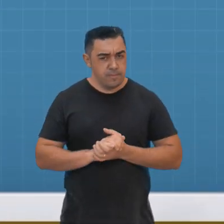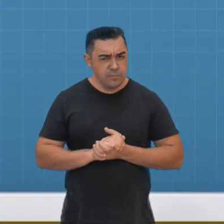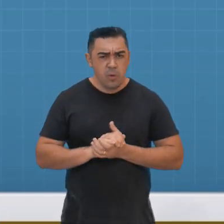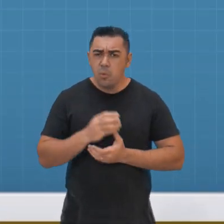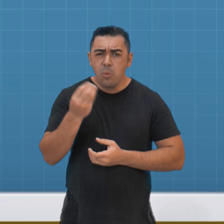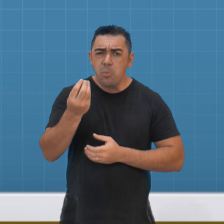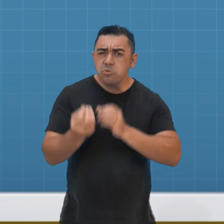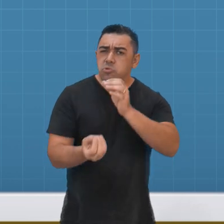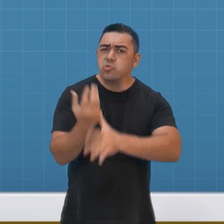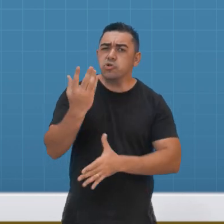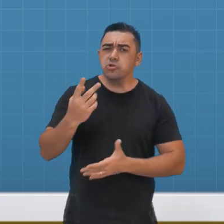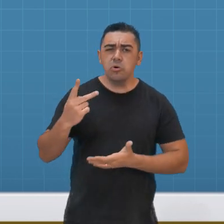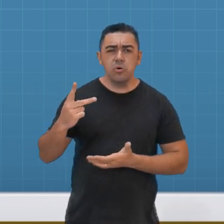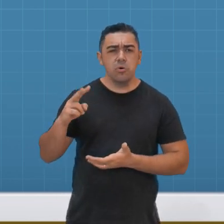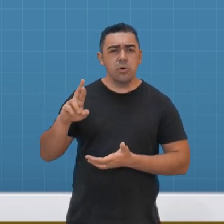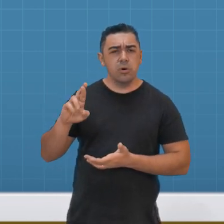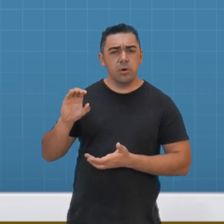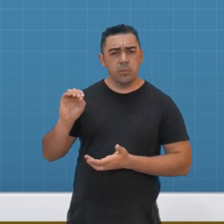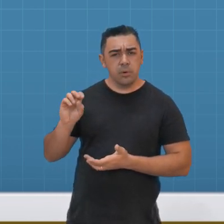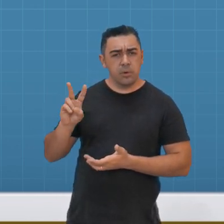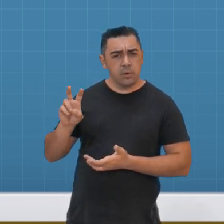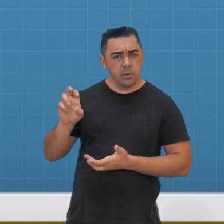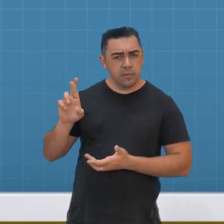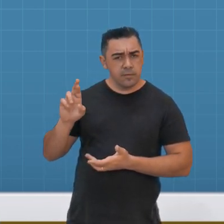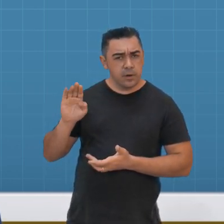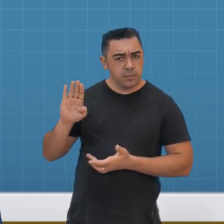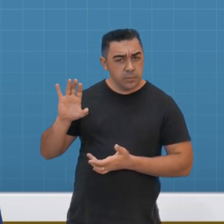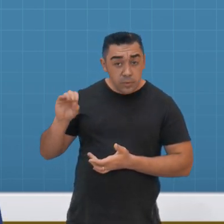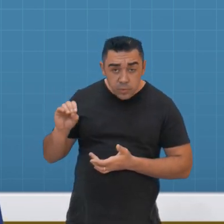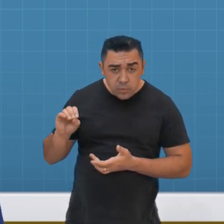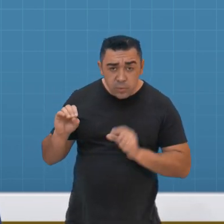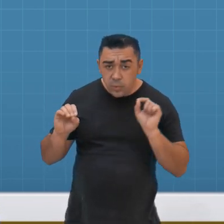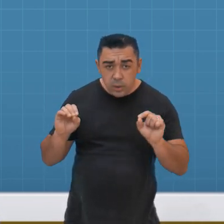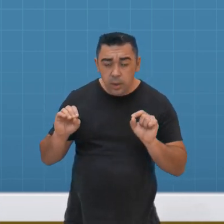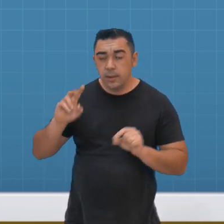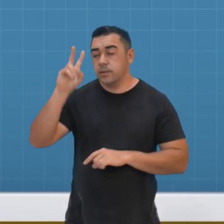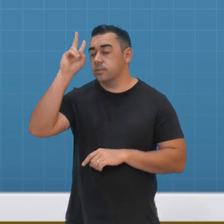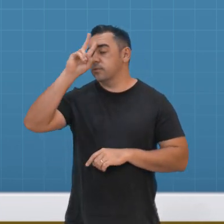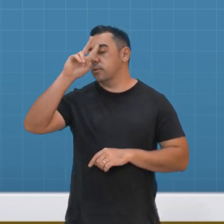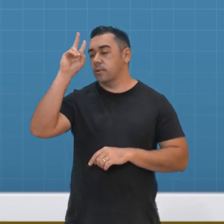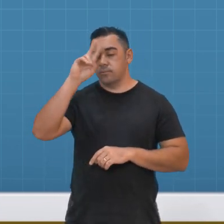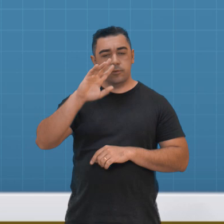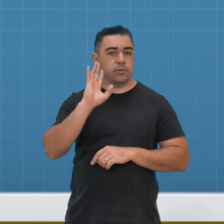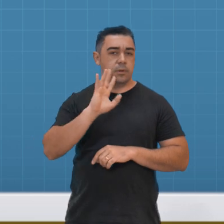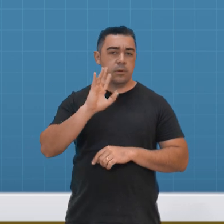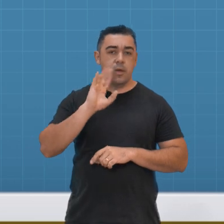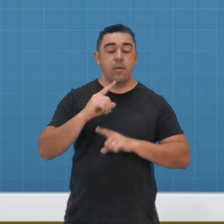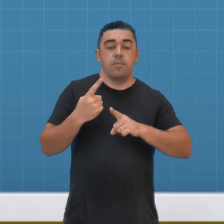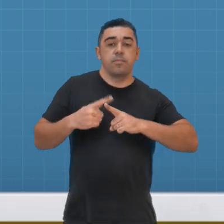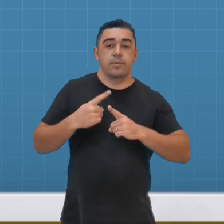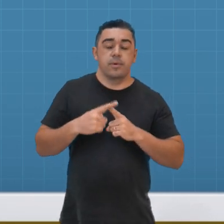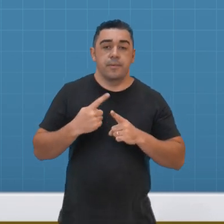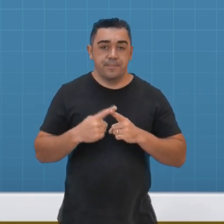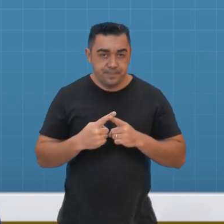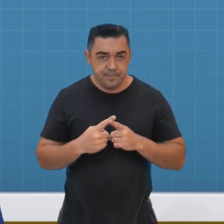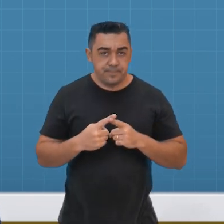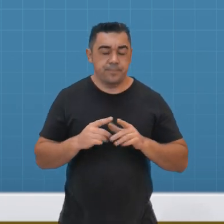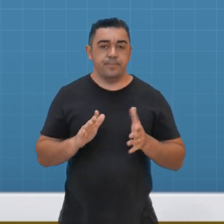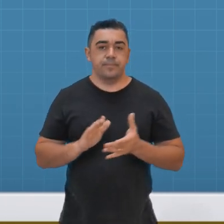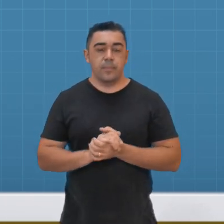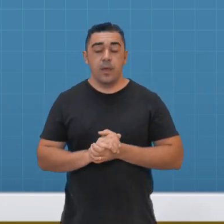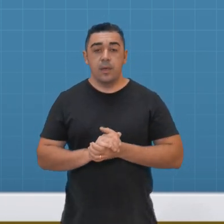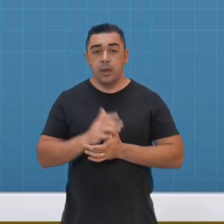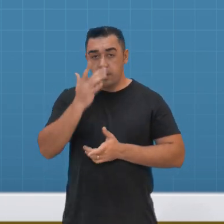surgiu esse provérbio, professora? Então, o provérbio tem uma história muito legal, porque as pessoas